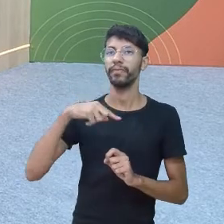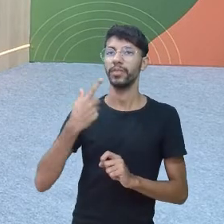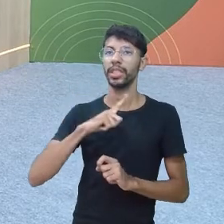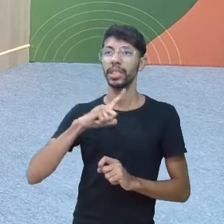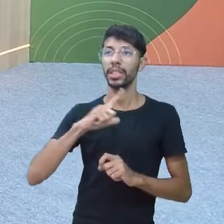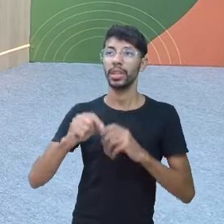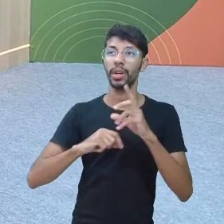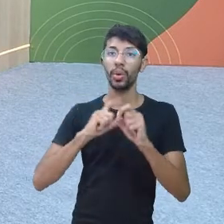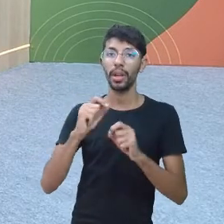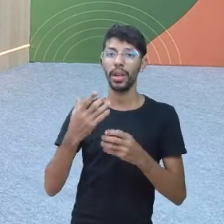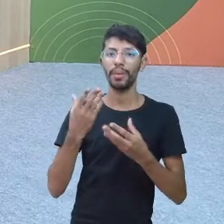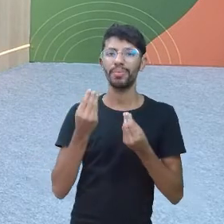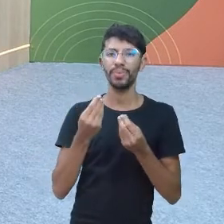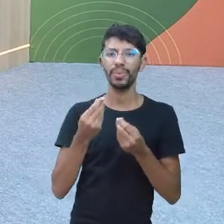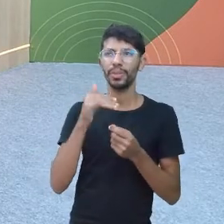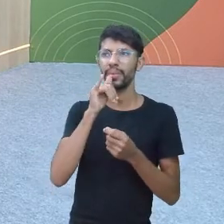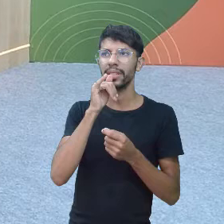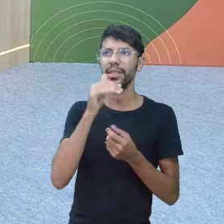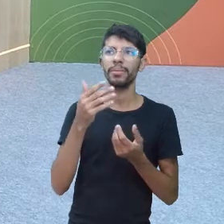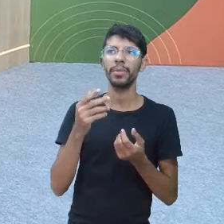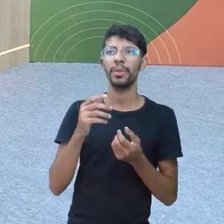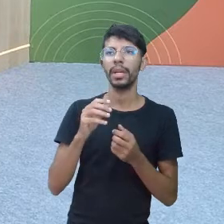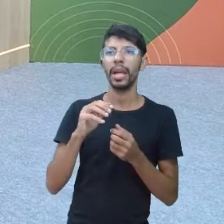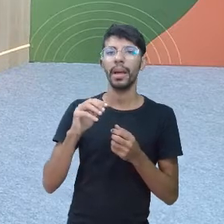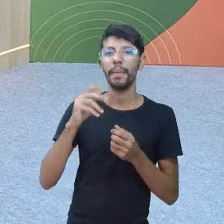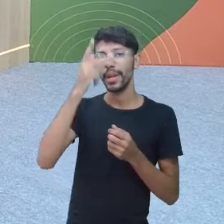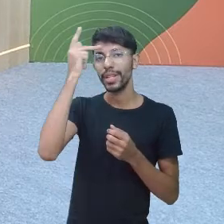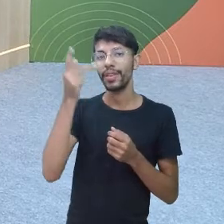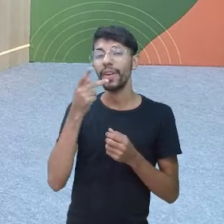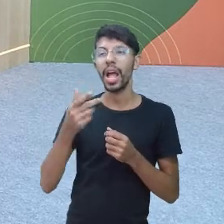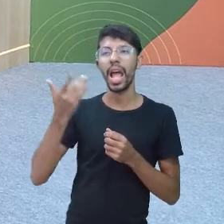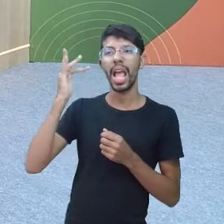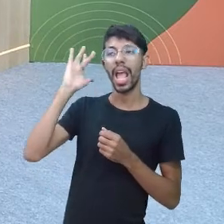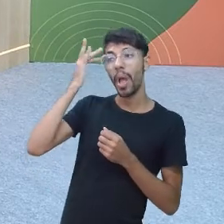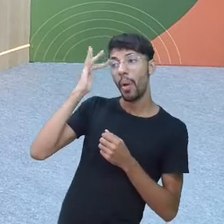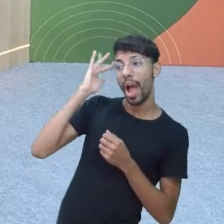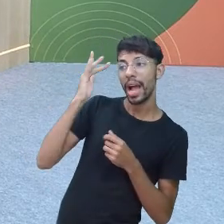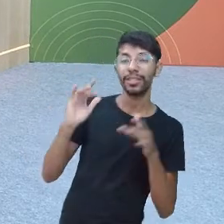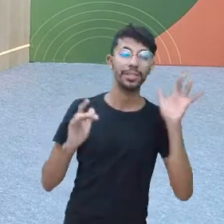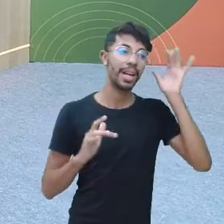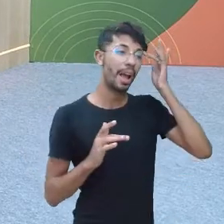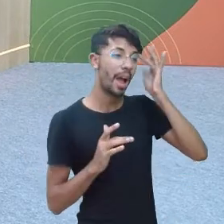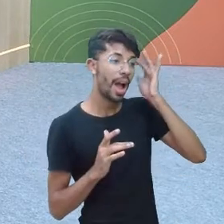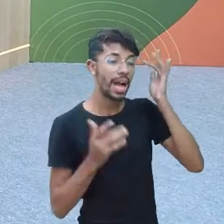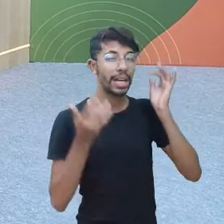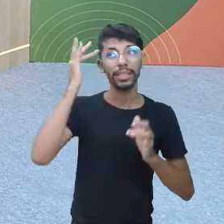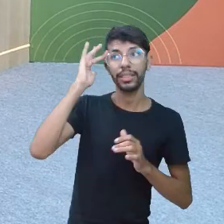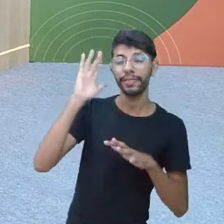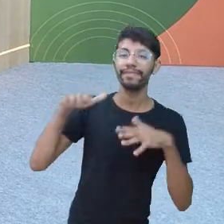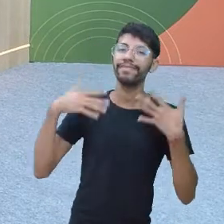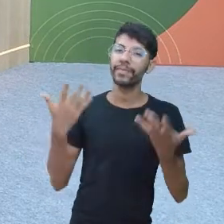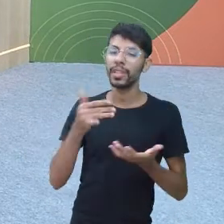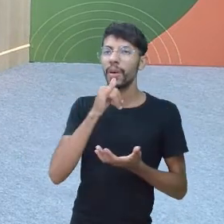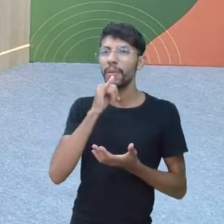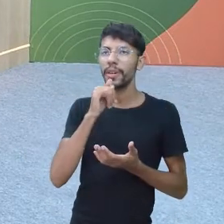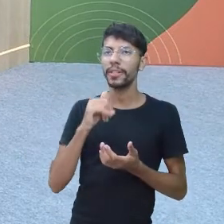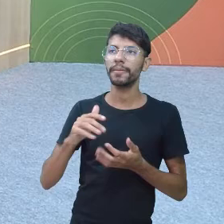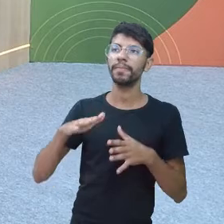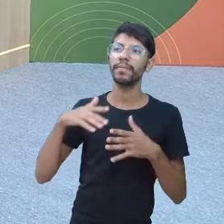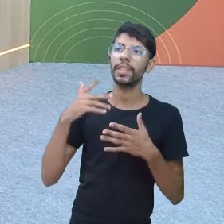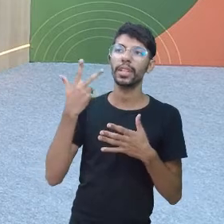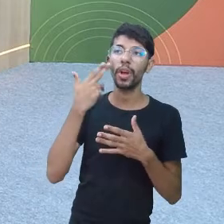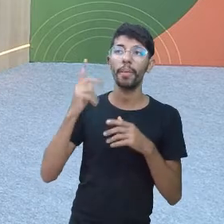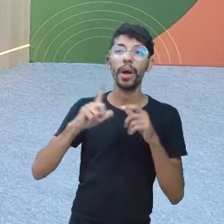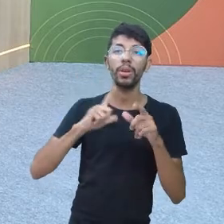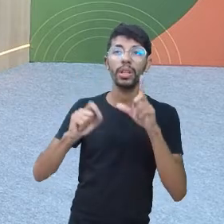do eu acho, né? Eu acho isso, eu acho aquilo, eu penso isso. Então, é muito comum que se tenha o emprego